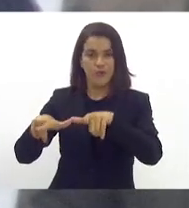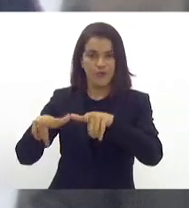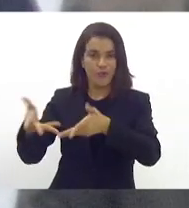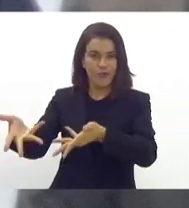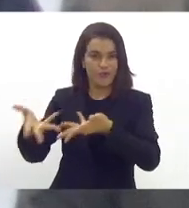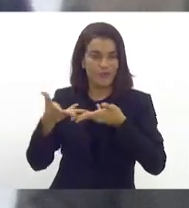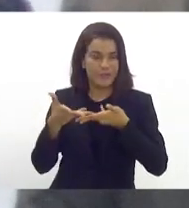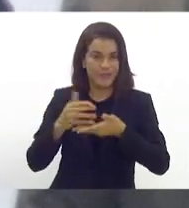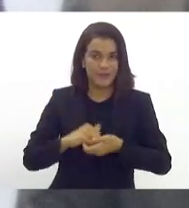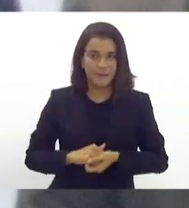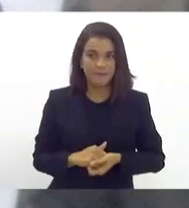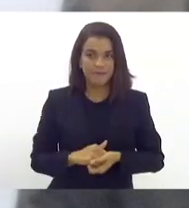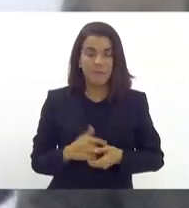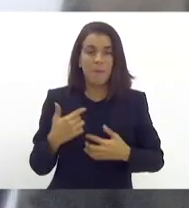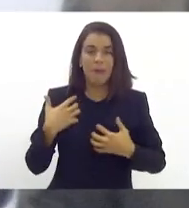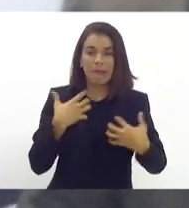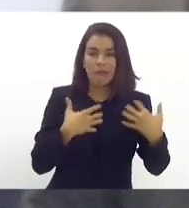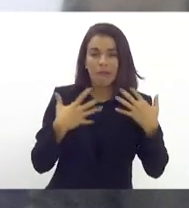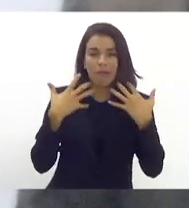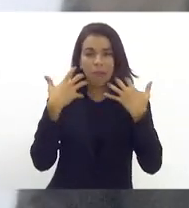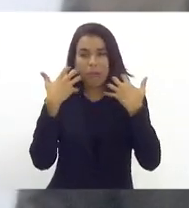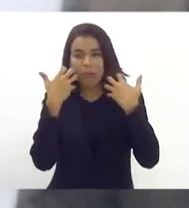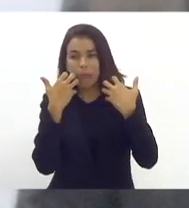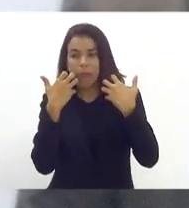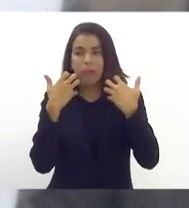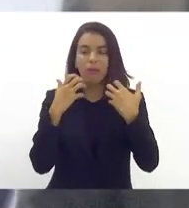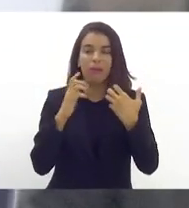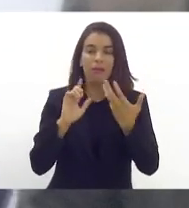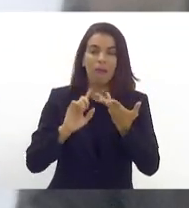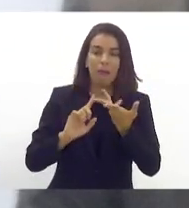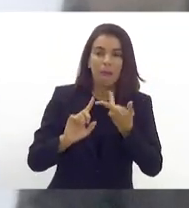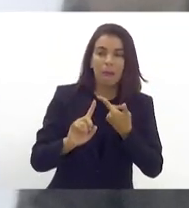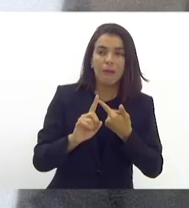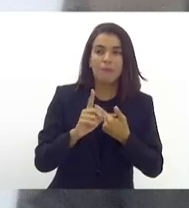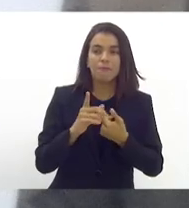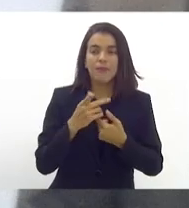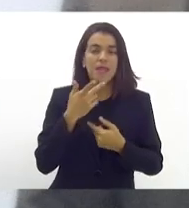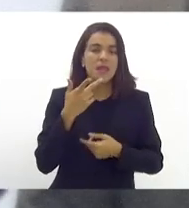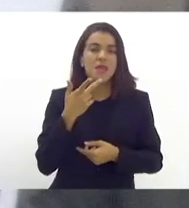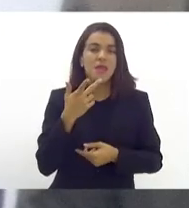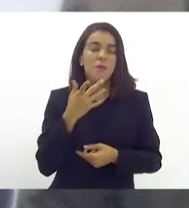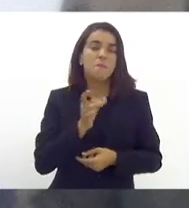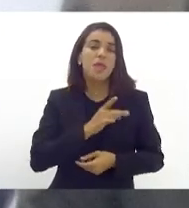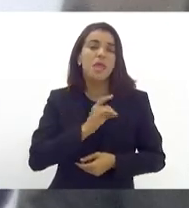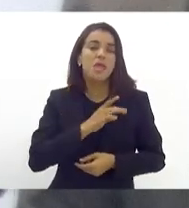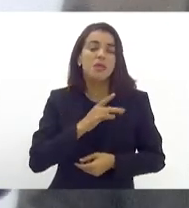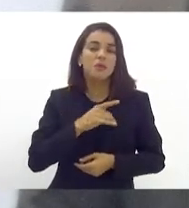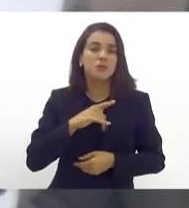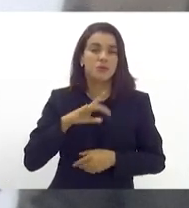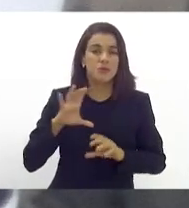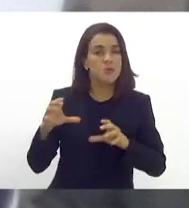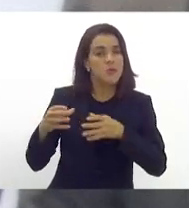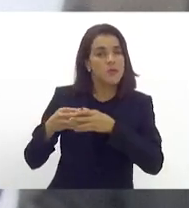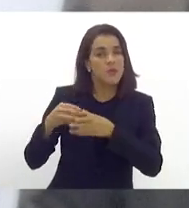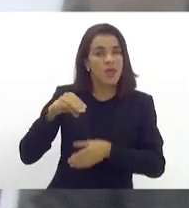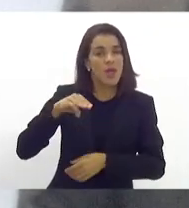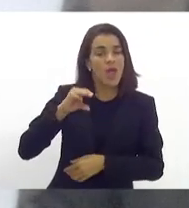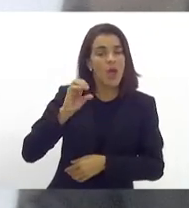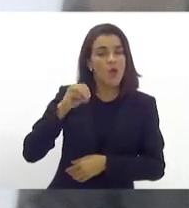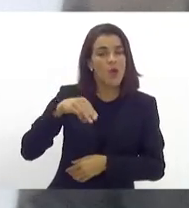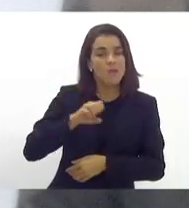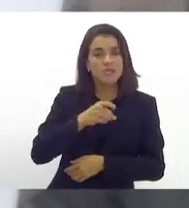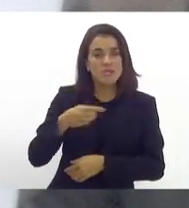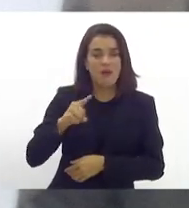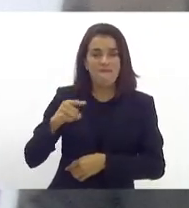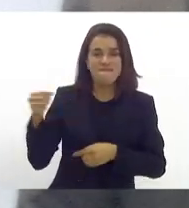nós íamos havia um receio que nós íamos Enfim fazer desse momento um uma batalha não não é